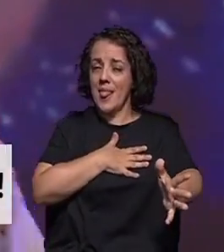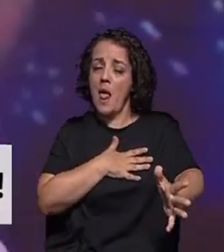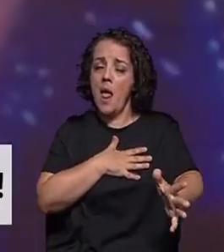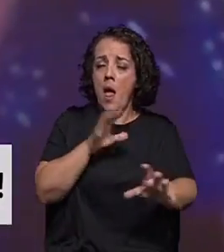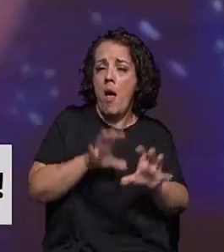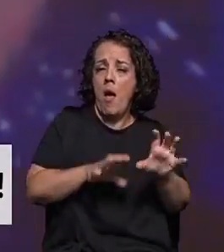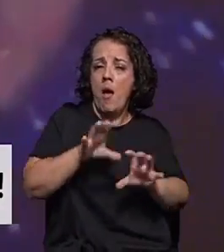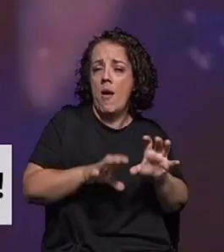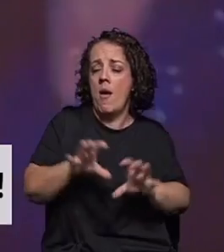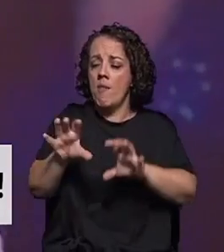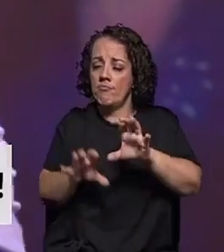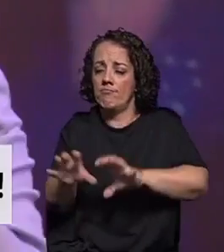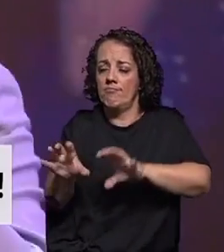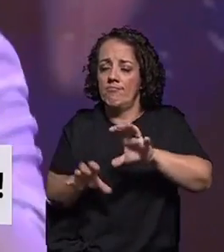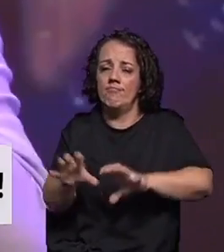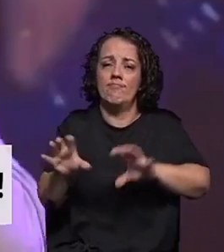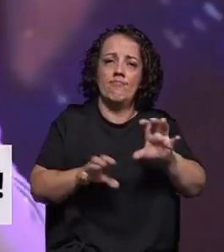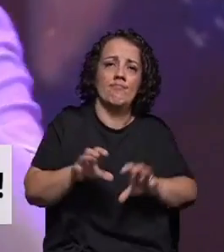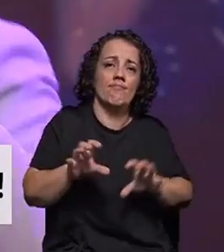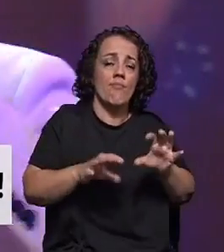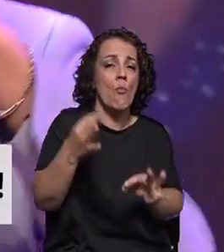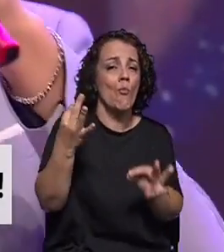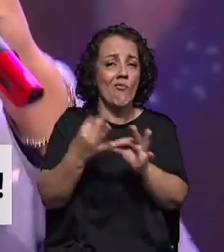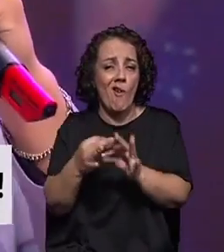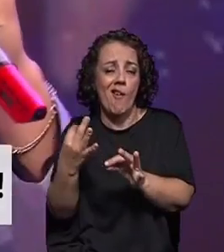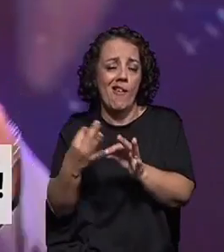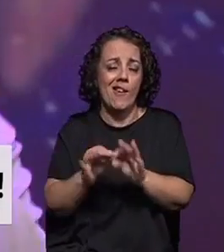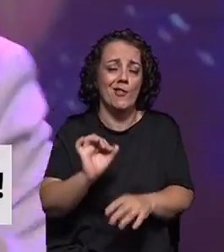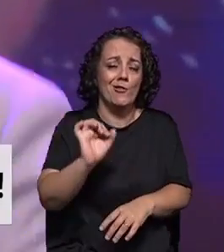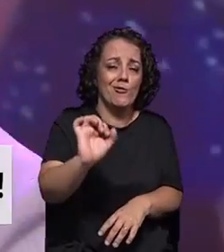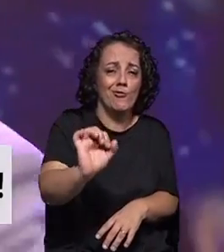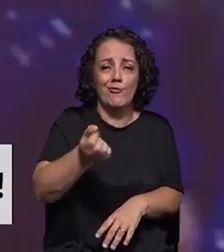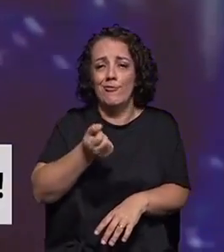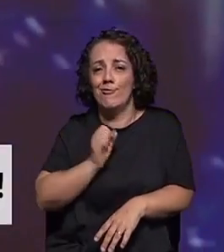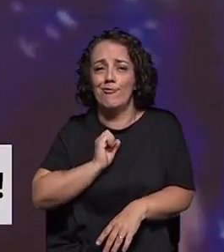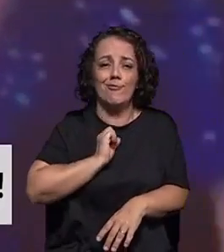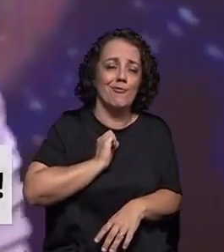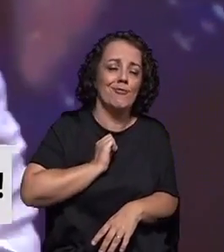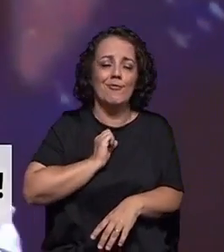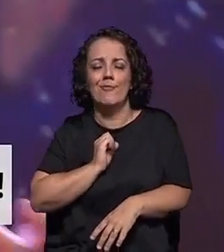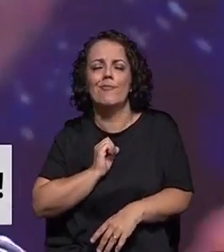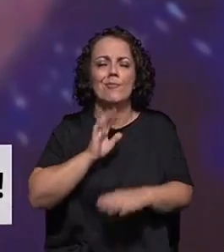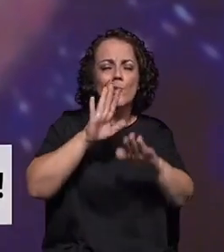Este cu duro, é festa nossa, vamos sorrir e dançar.